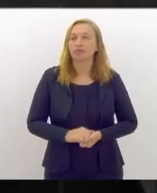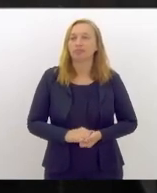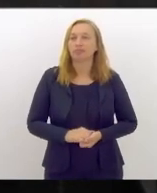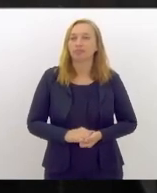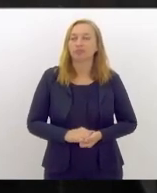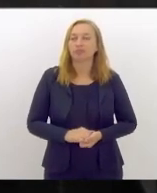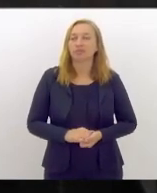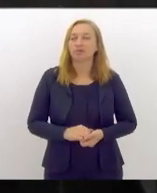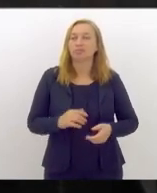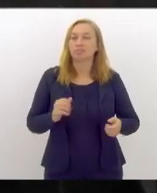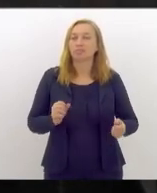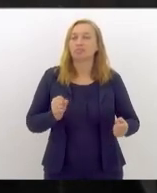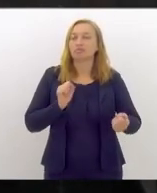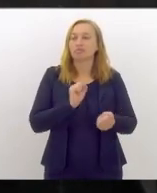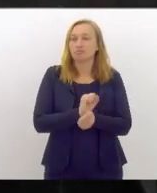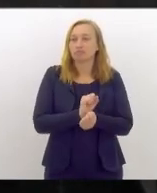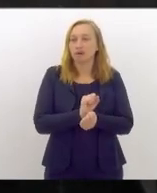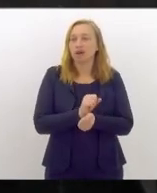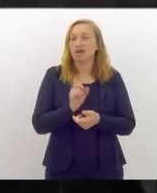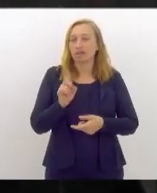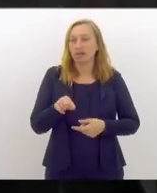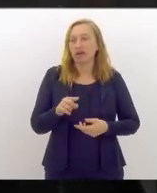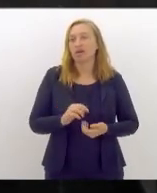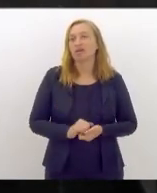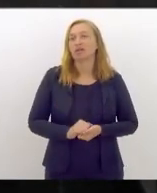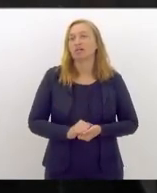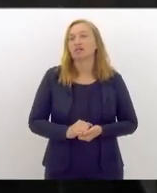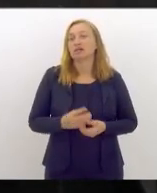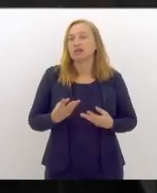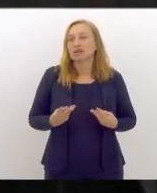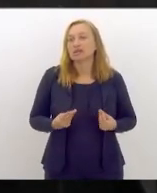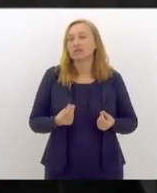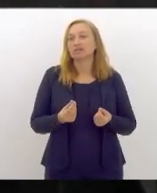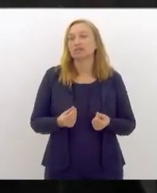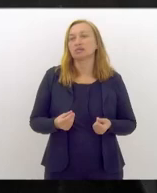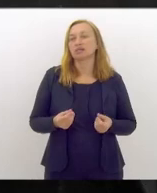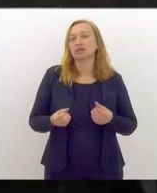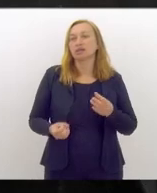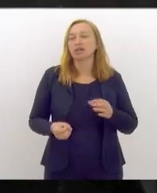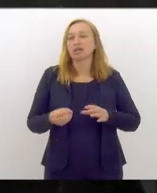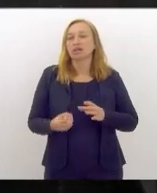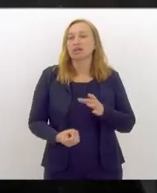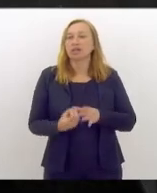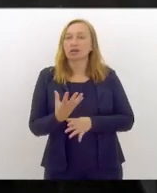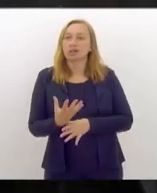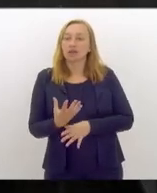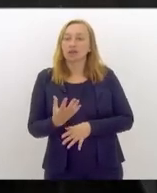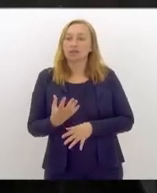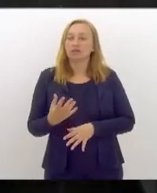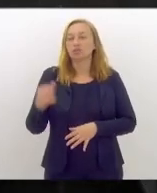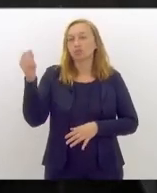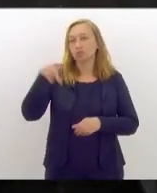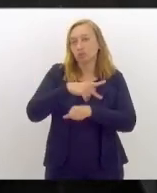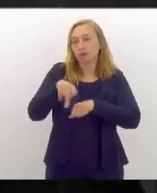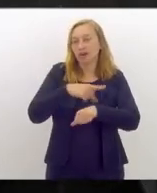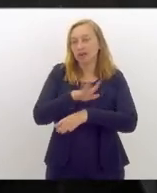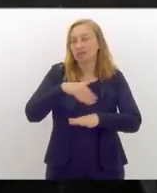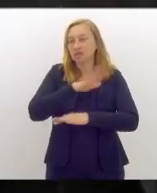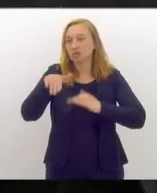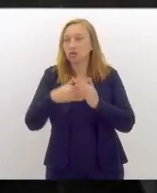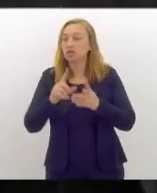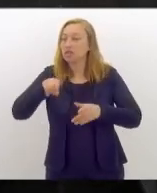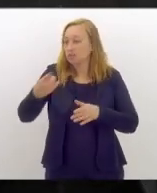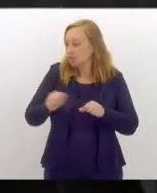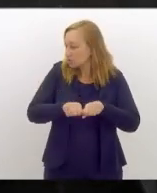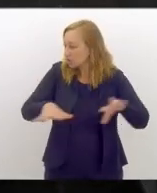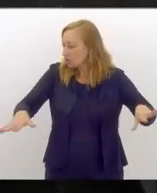trava né E que ela é Ela é essencial até na formação do país inteiro porque depois ela pelo pelo Brasil mas ela é